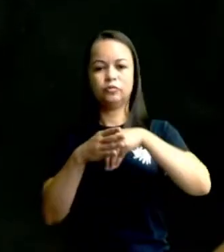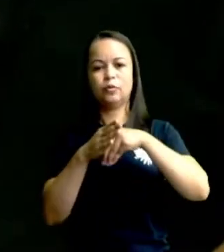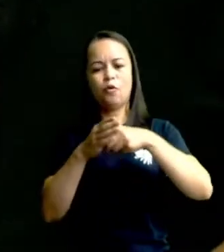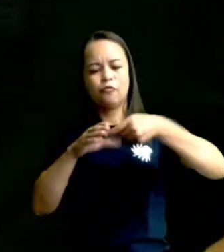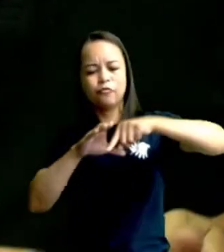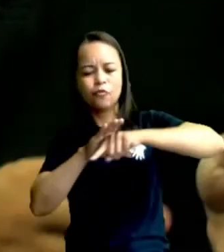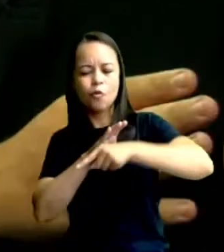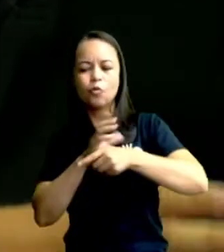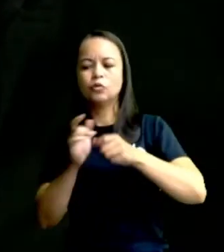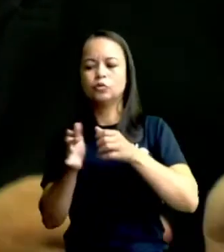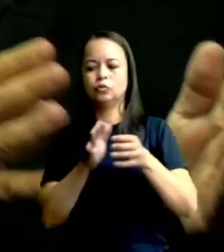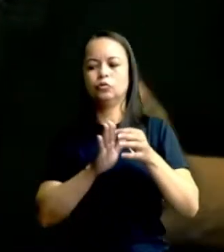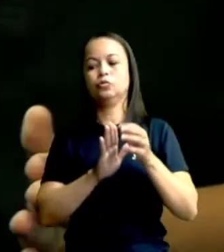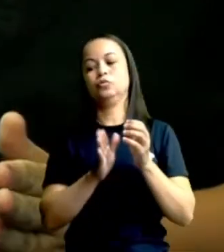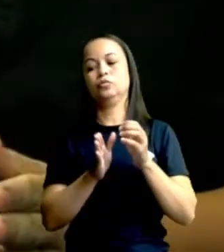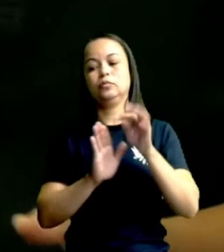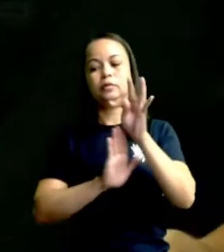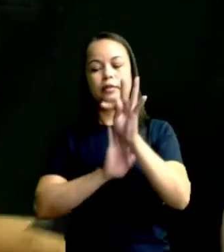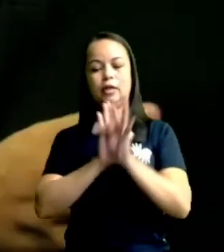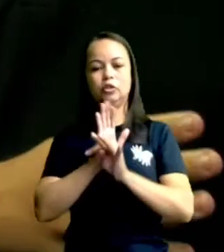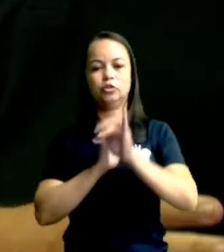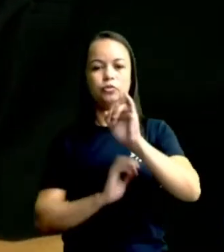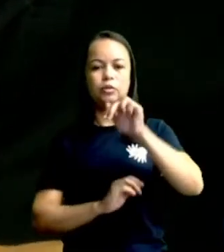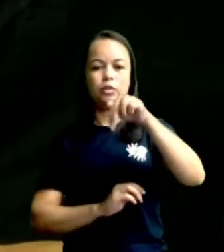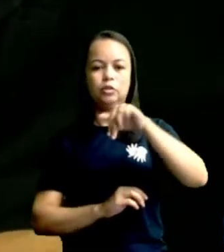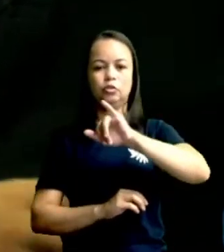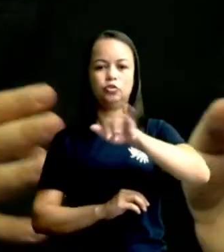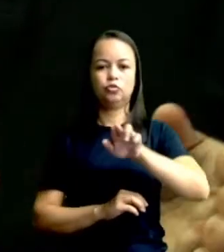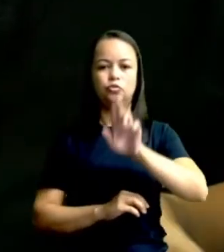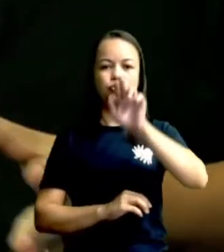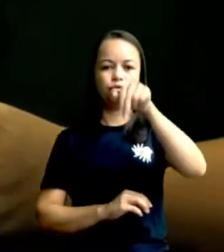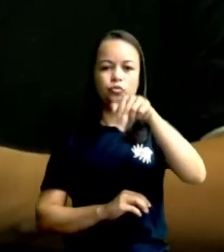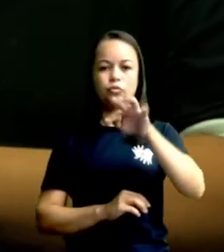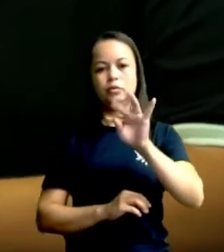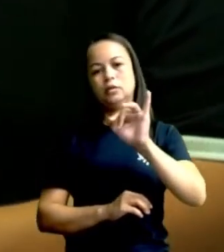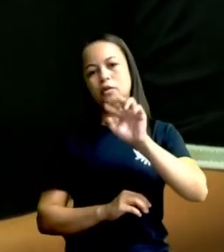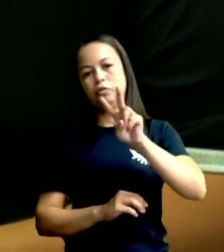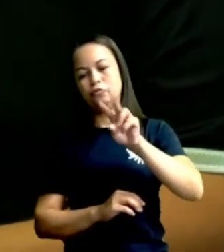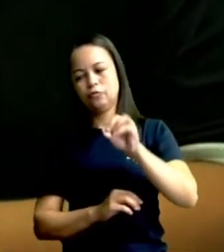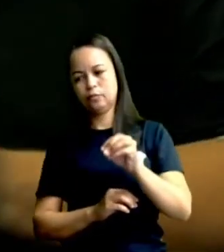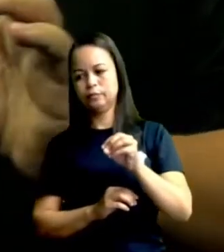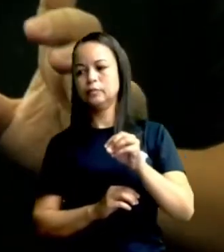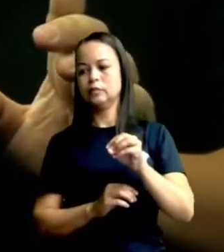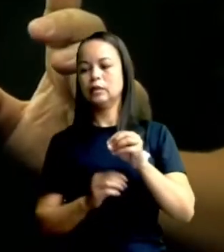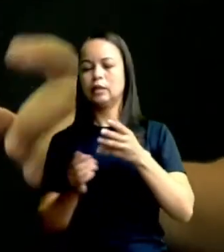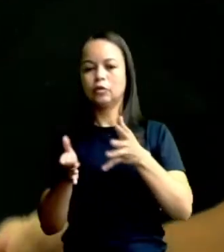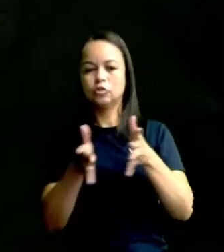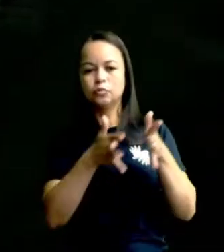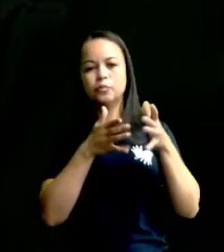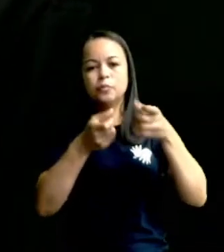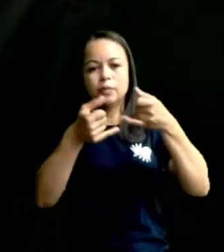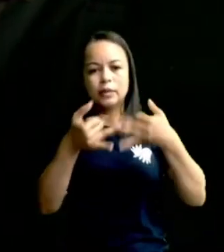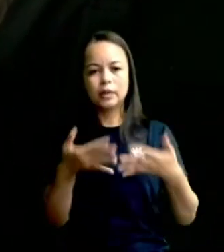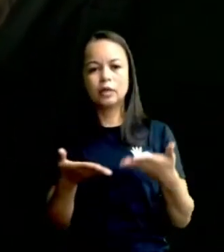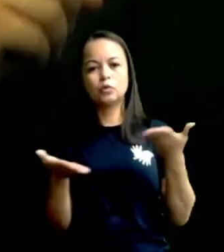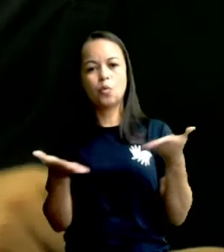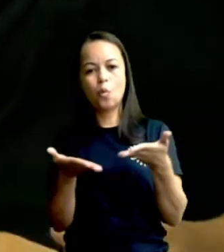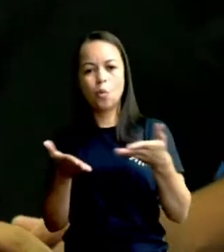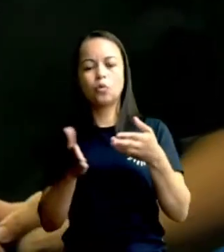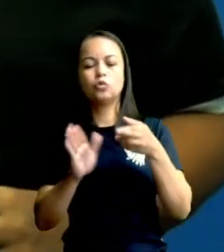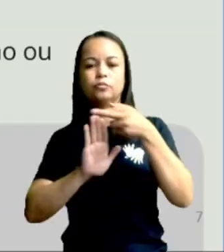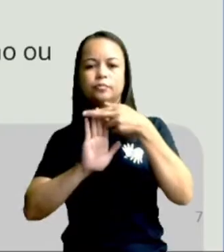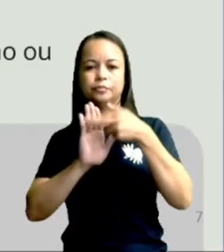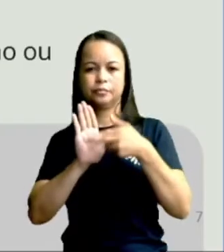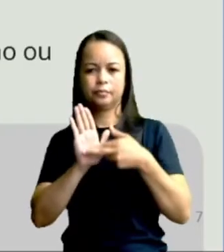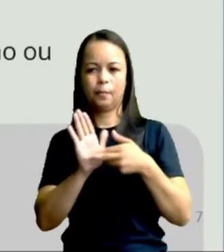bom, gente? O que é um texto injuntivo? Já que injuntivo tem tudo a ver com a matéria de hoje, receita. Coloca